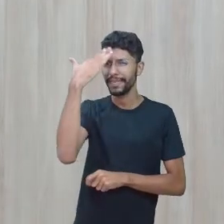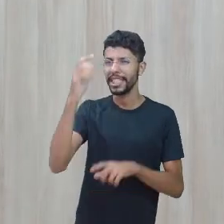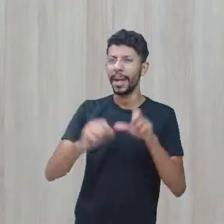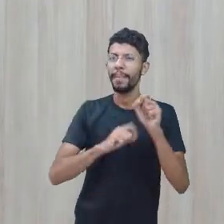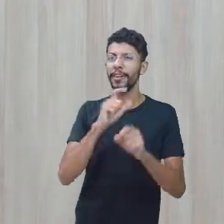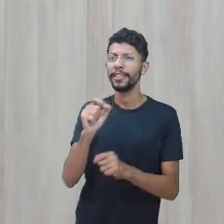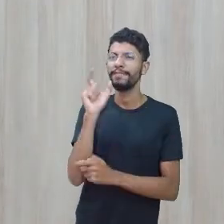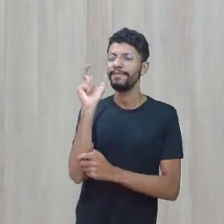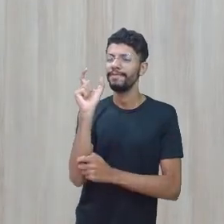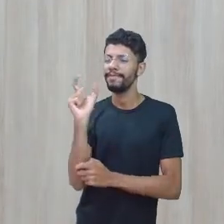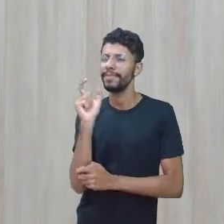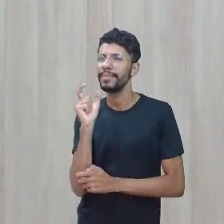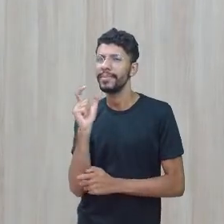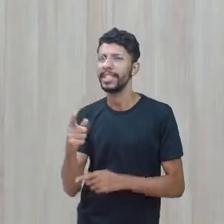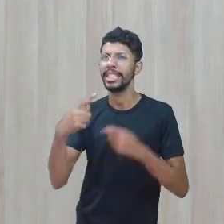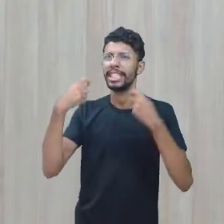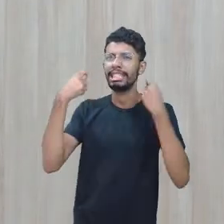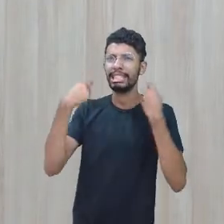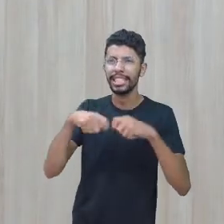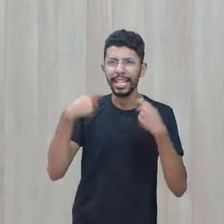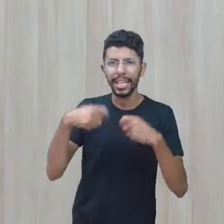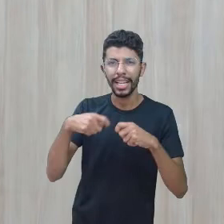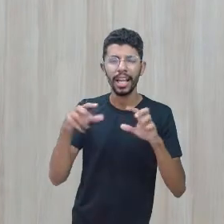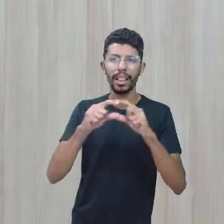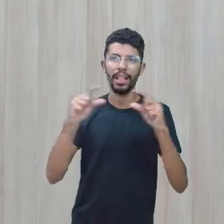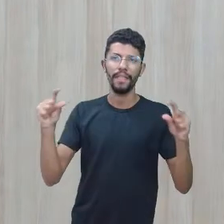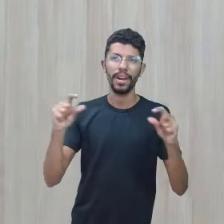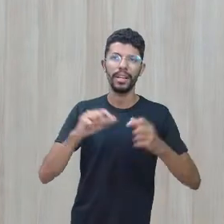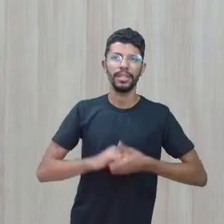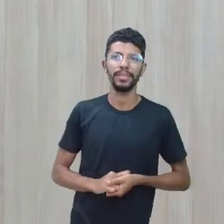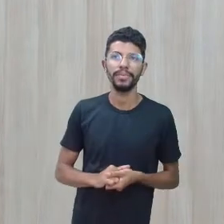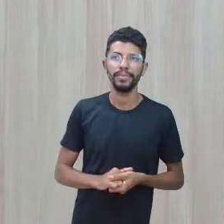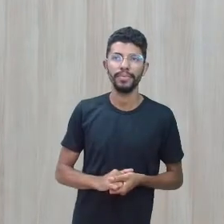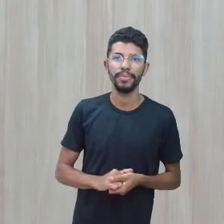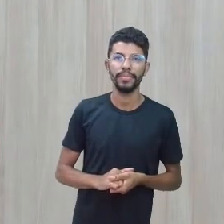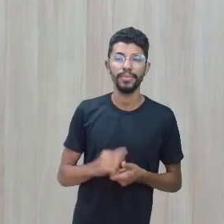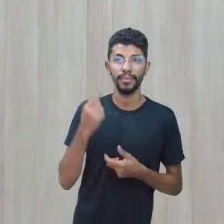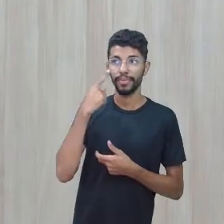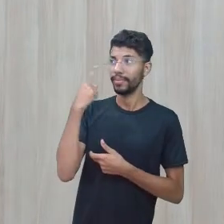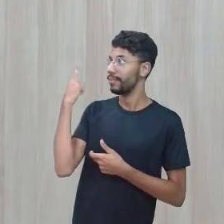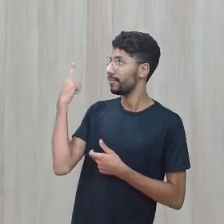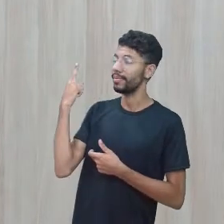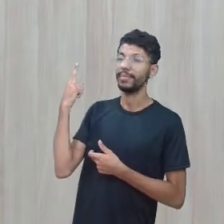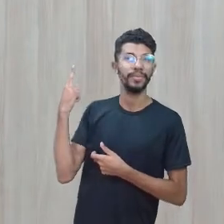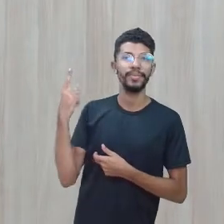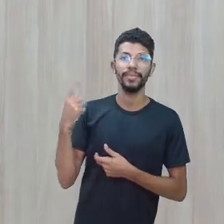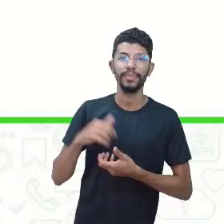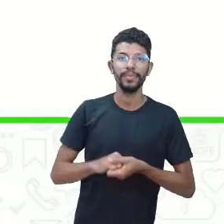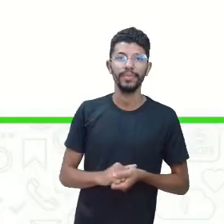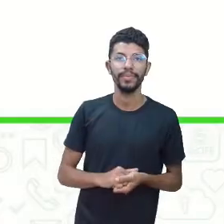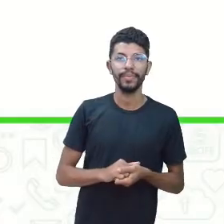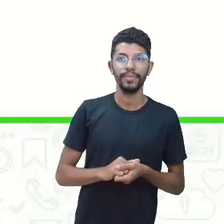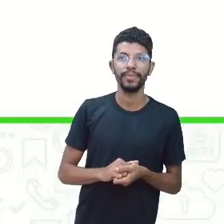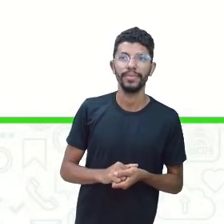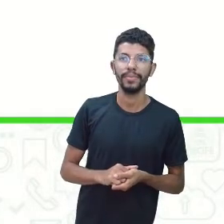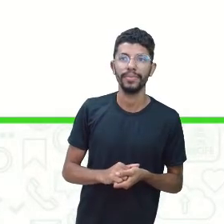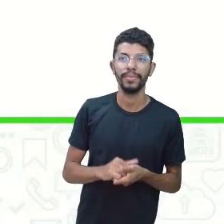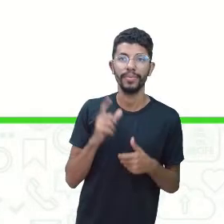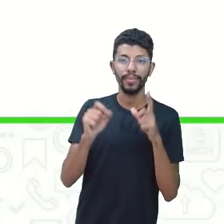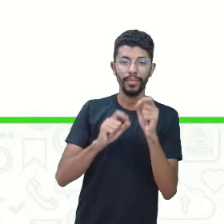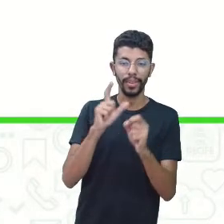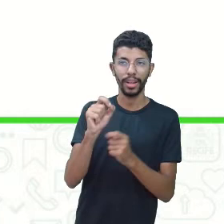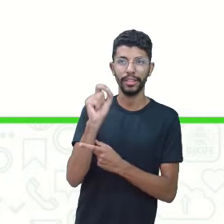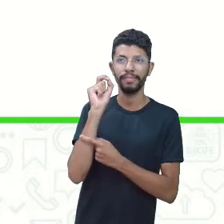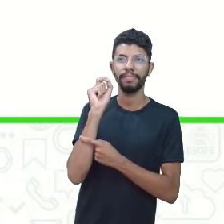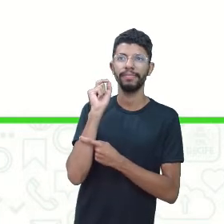os termos essenciais da oração. Tá aqui. Vamos ver? São os